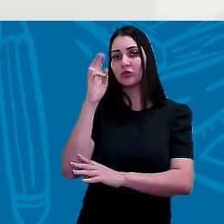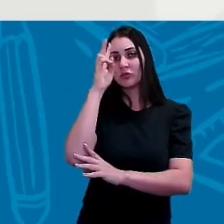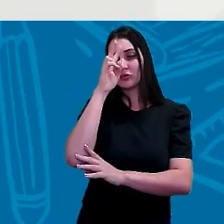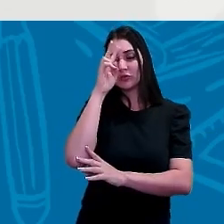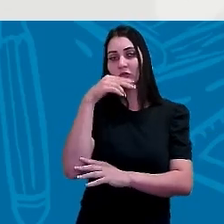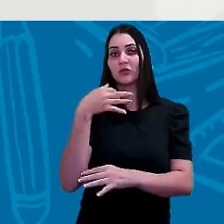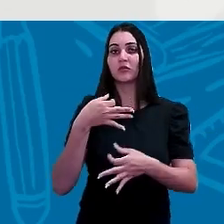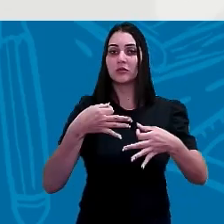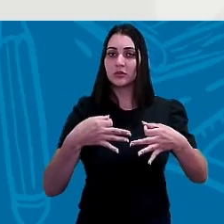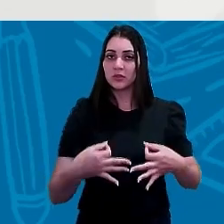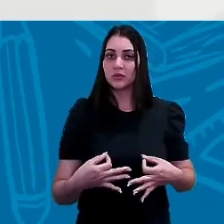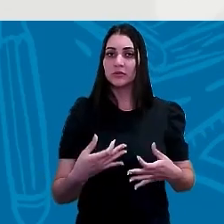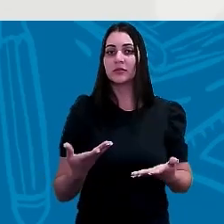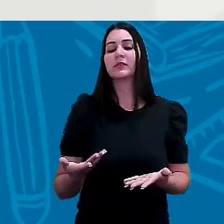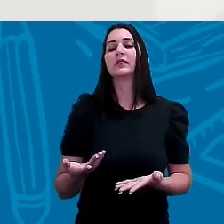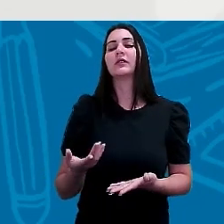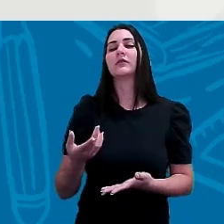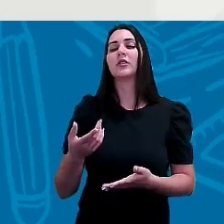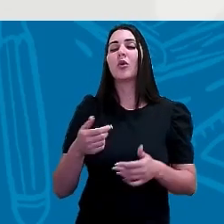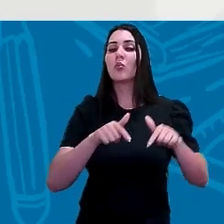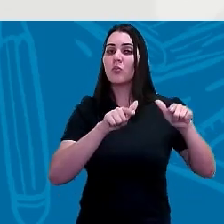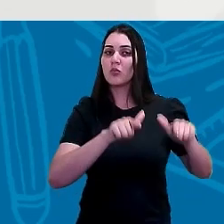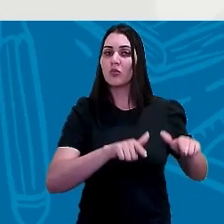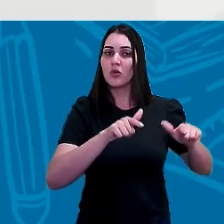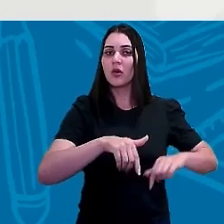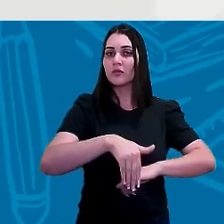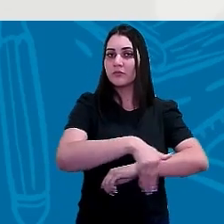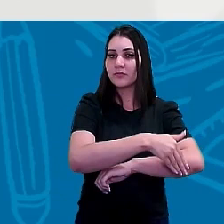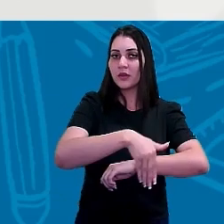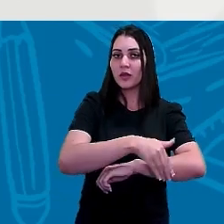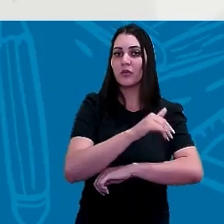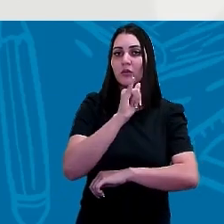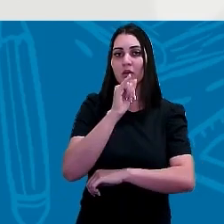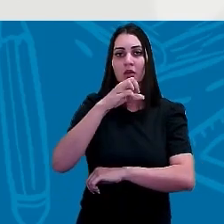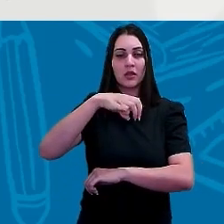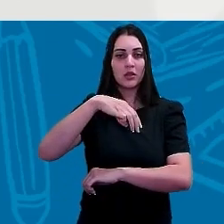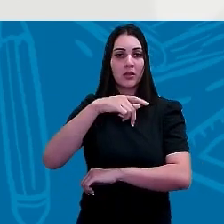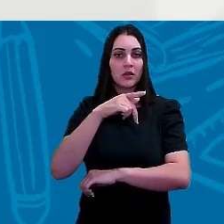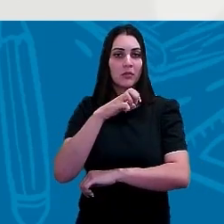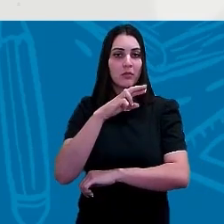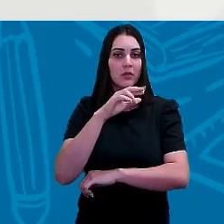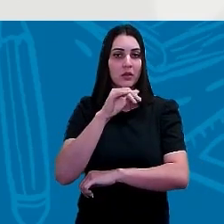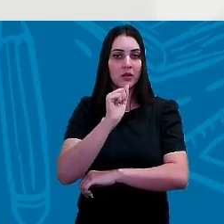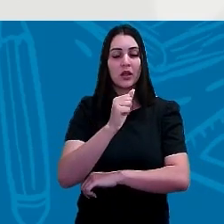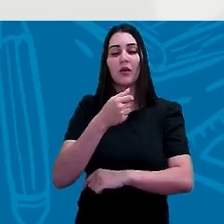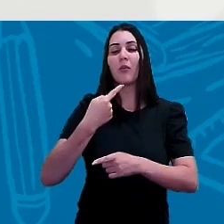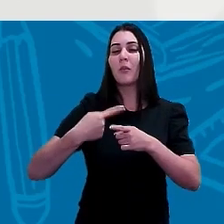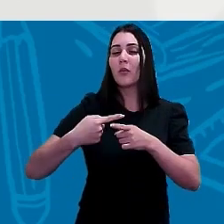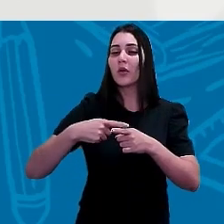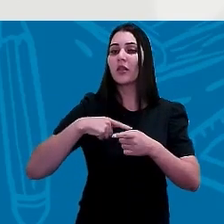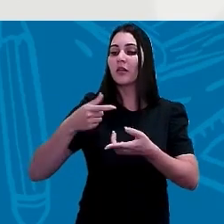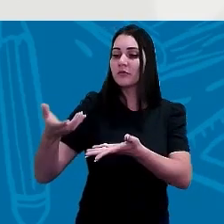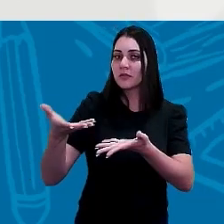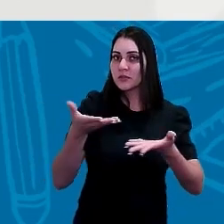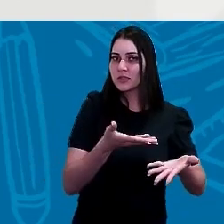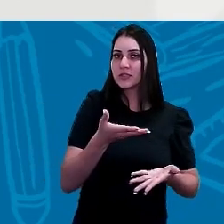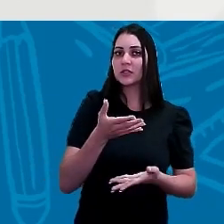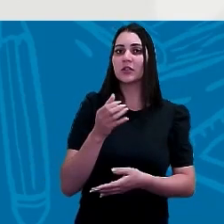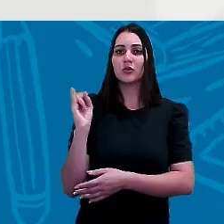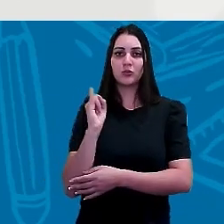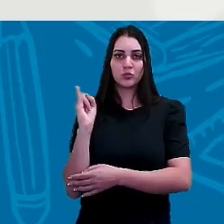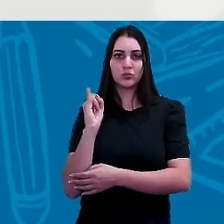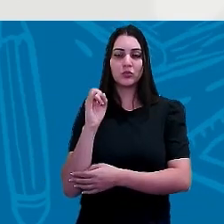certo? Então, fica lá na Rua Imperial, justamente por ter tido a visita, né, do imperador. É um